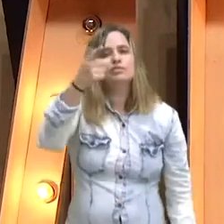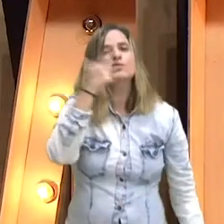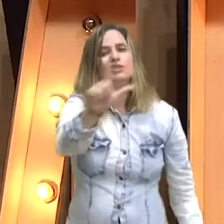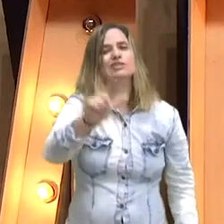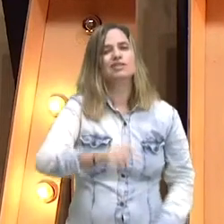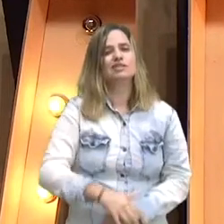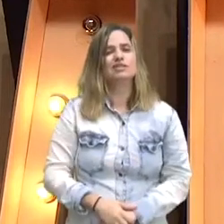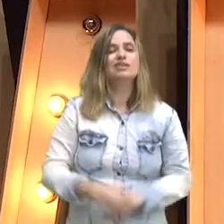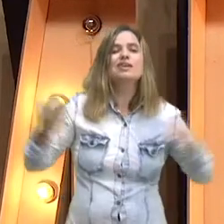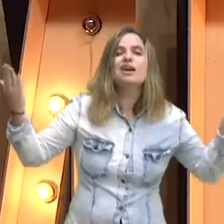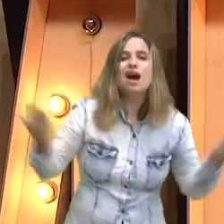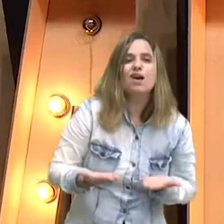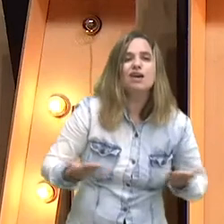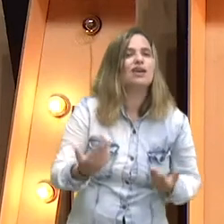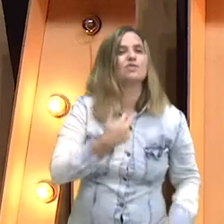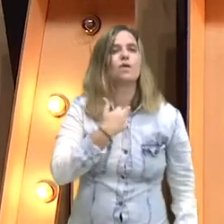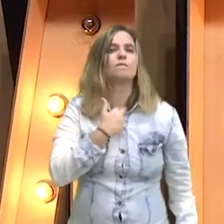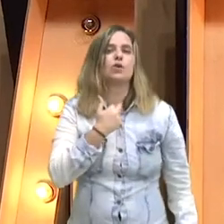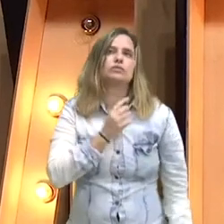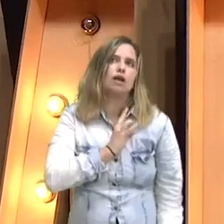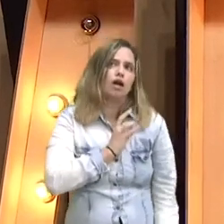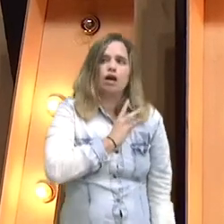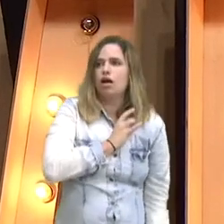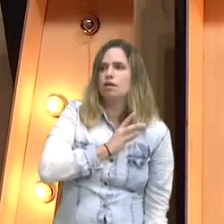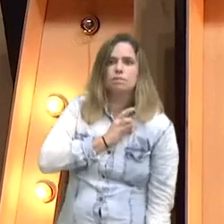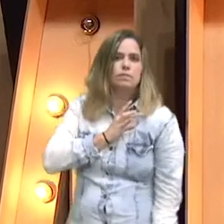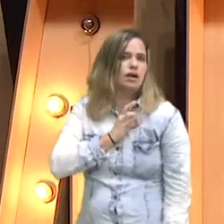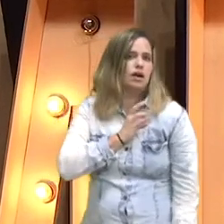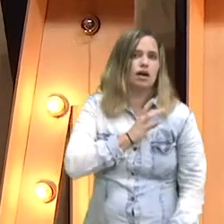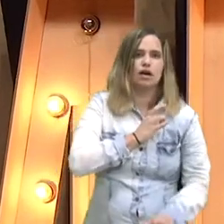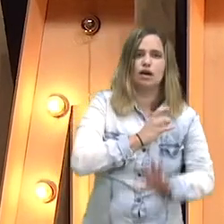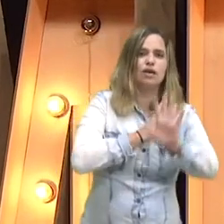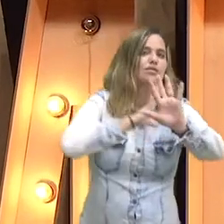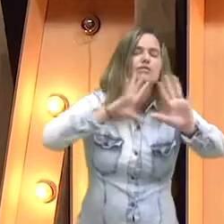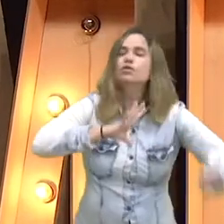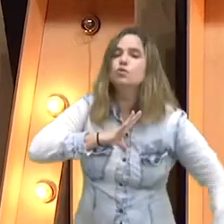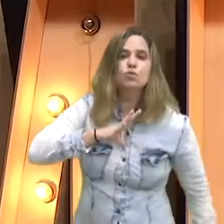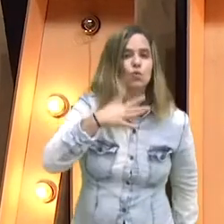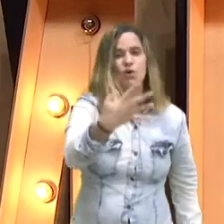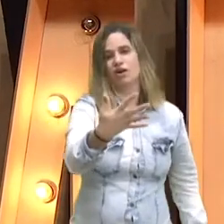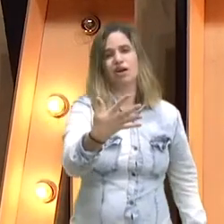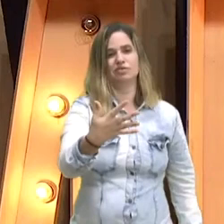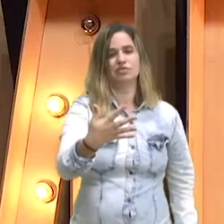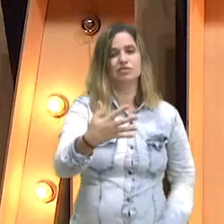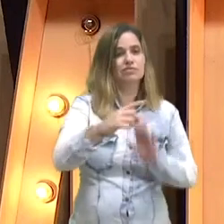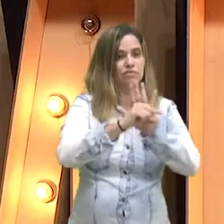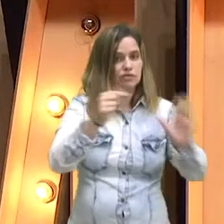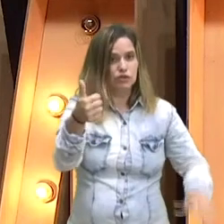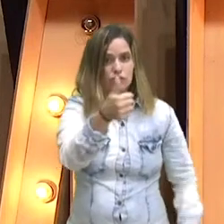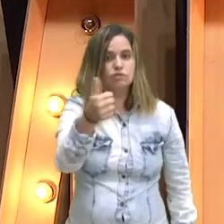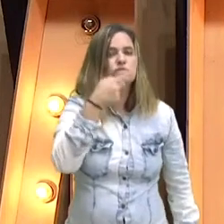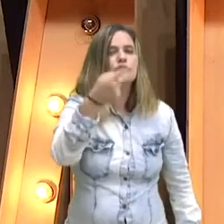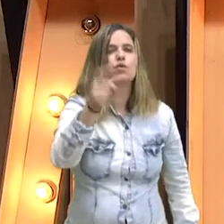não nos acovardar. No versículo 11, a gente falou de afeto. E se dois dormirem juntos, vão